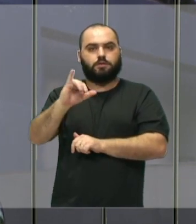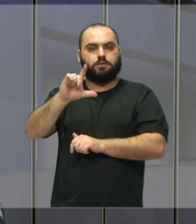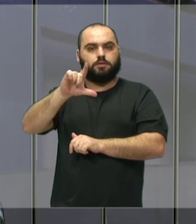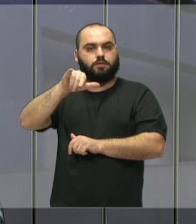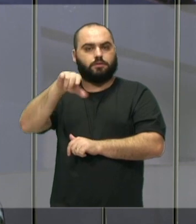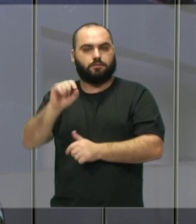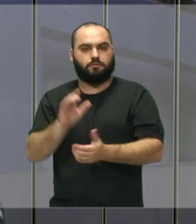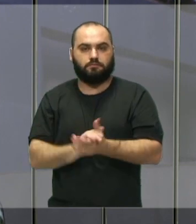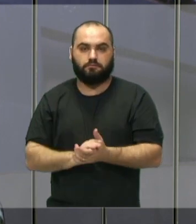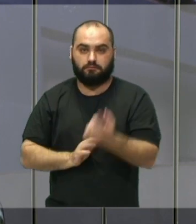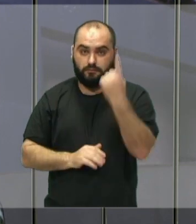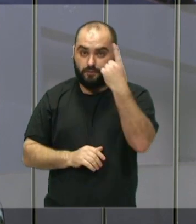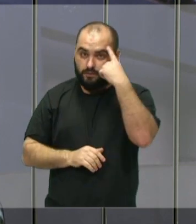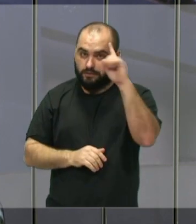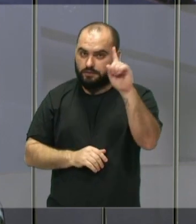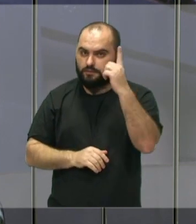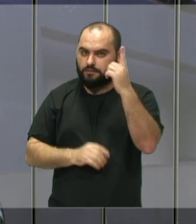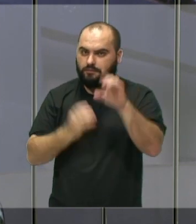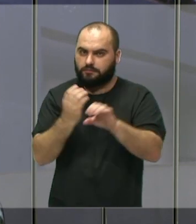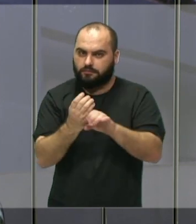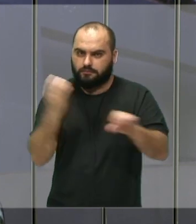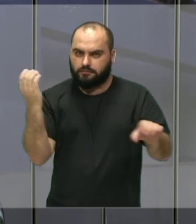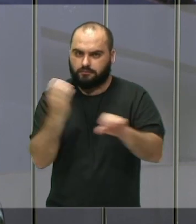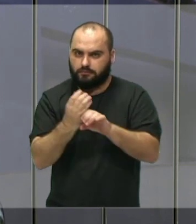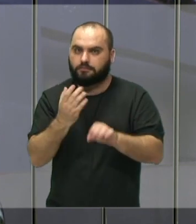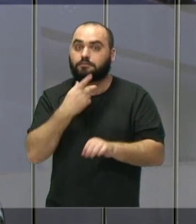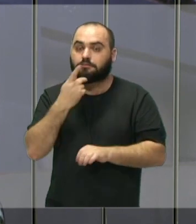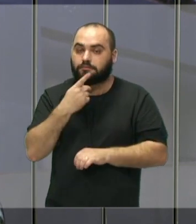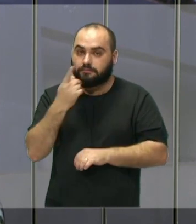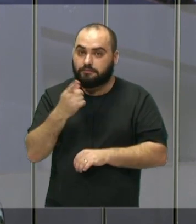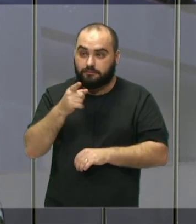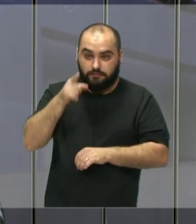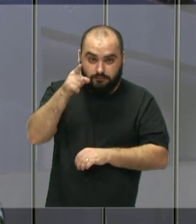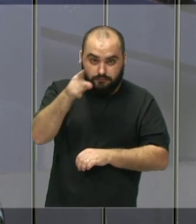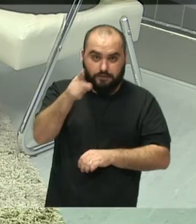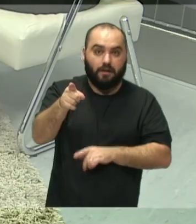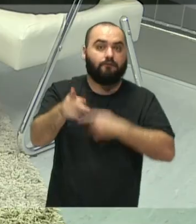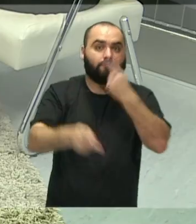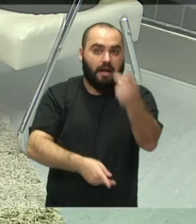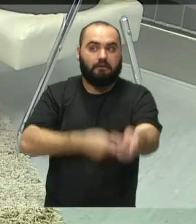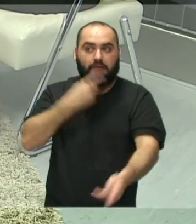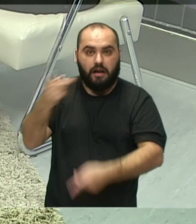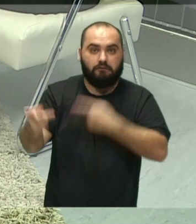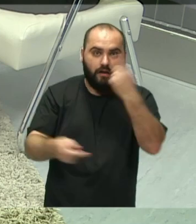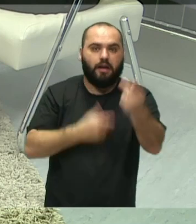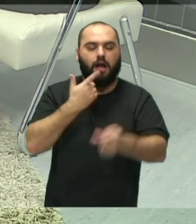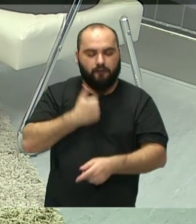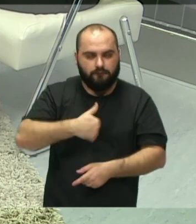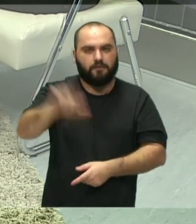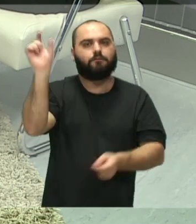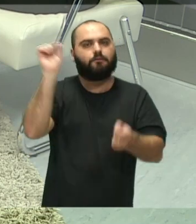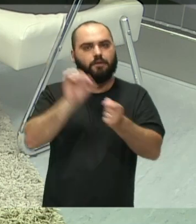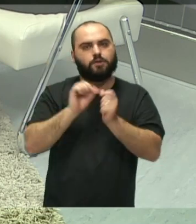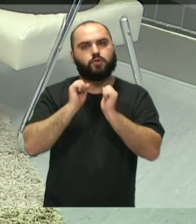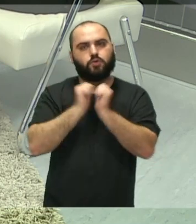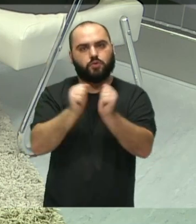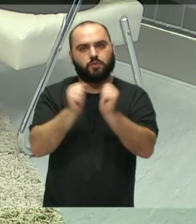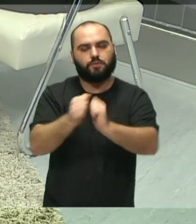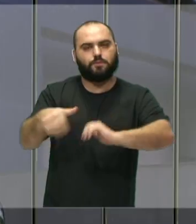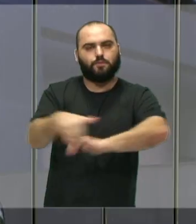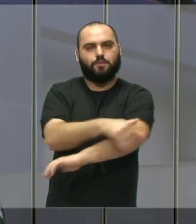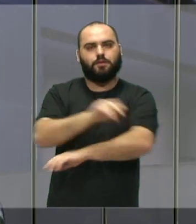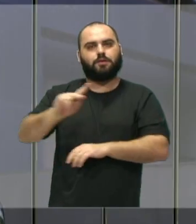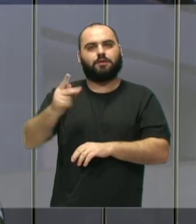dia um arquiteto, um dos arquitetos do urbanismo falou: de tanto tu encher o saco, a gente vai revitalizar junto com a Ciro Luz. E